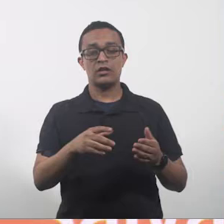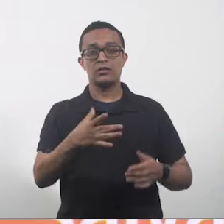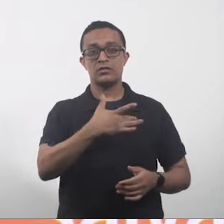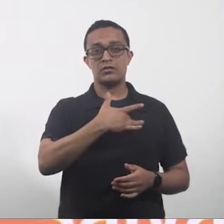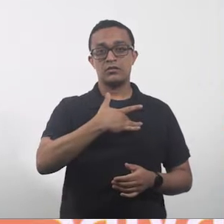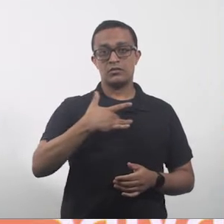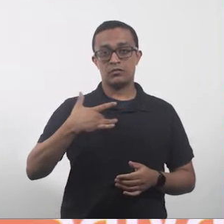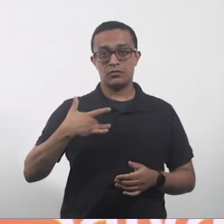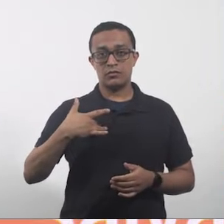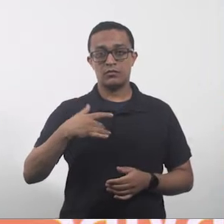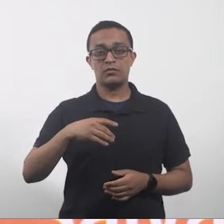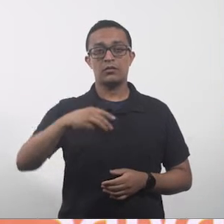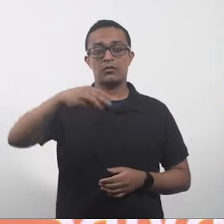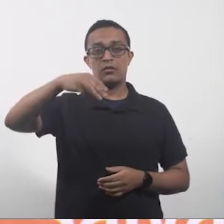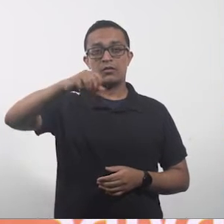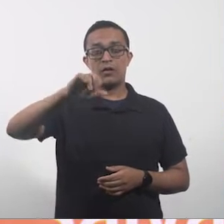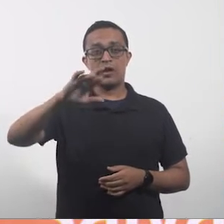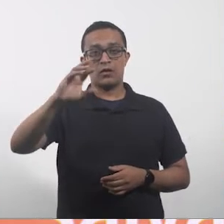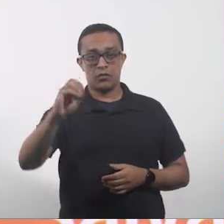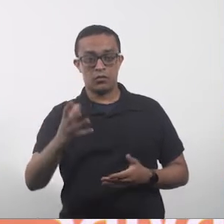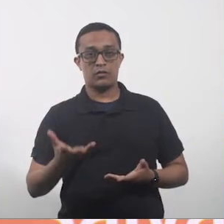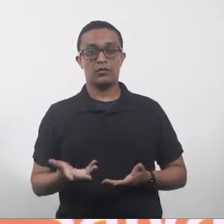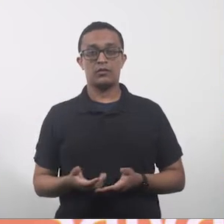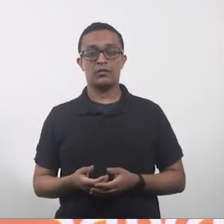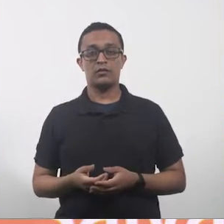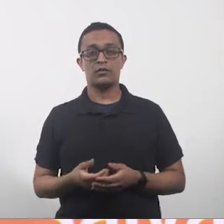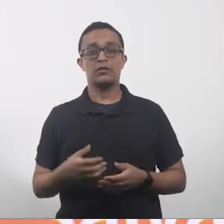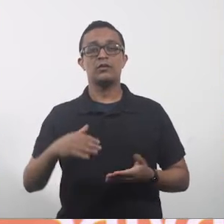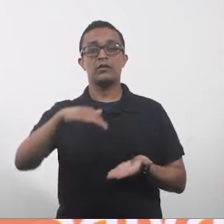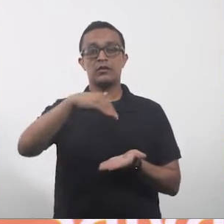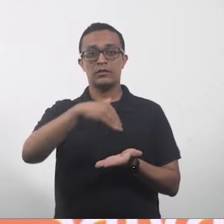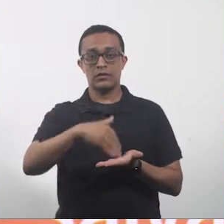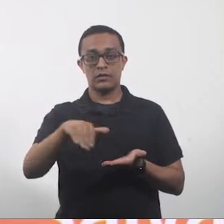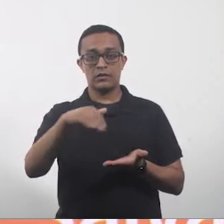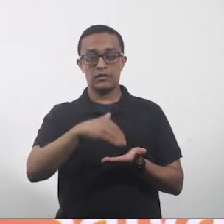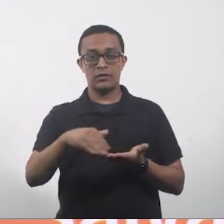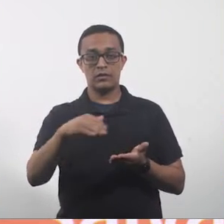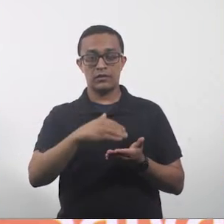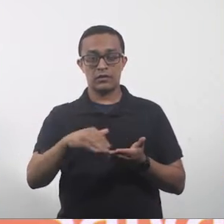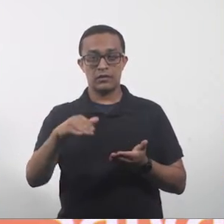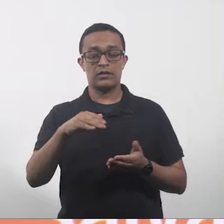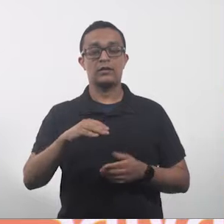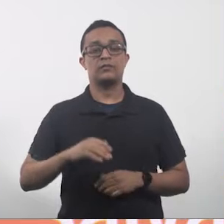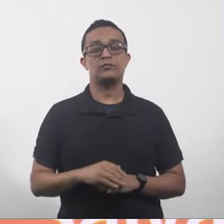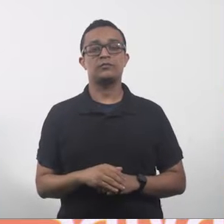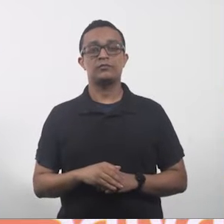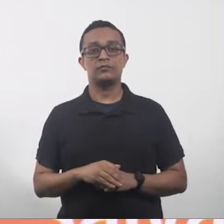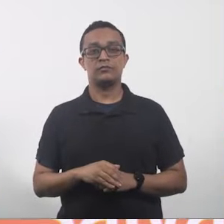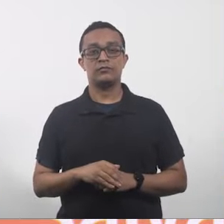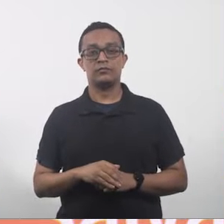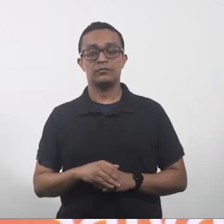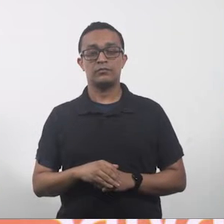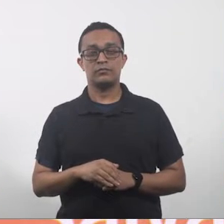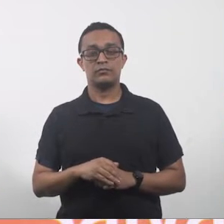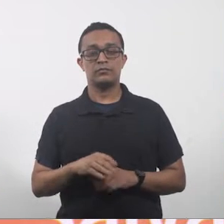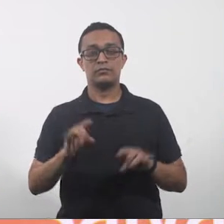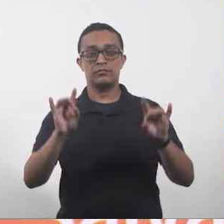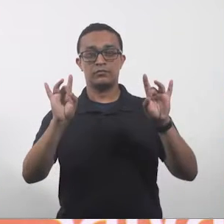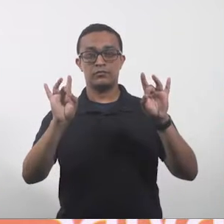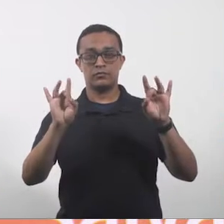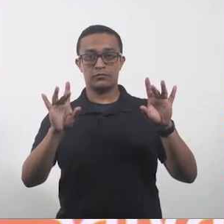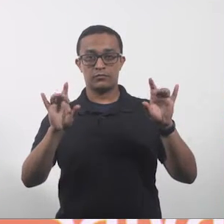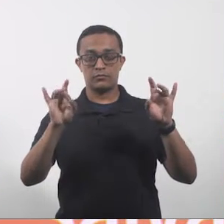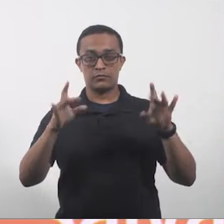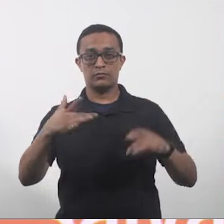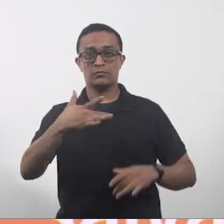Saúde, Dr. Zamarco, nossa secretária executiva de Atenção Básica, Especialidades e